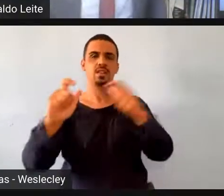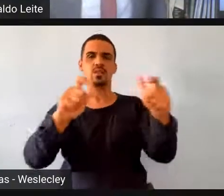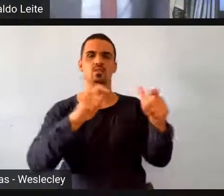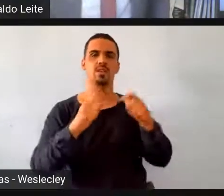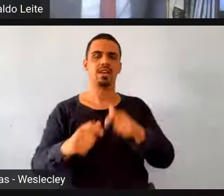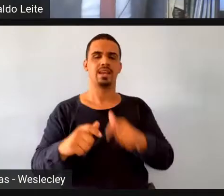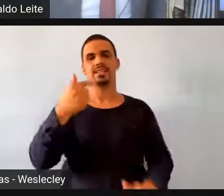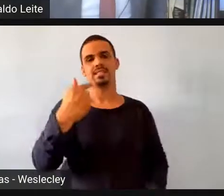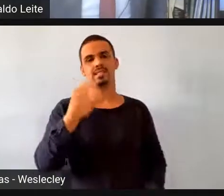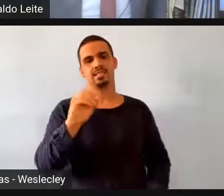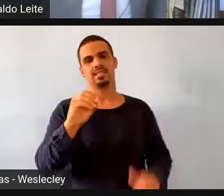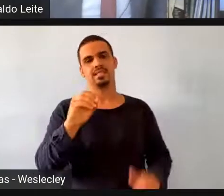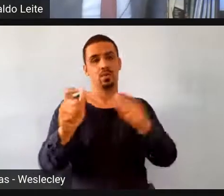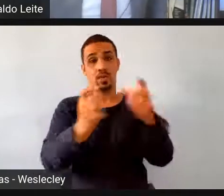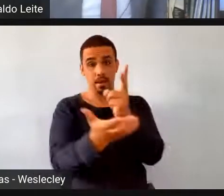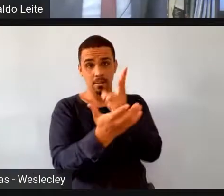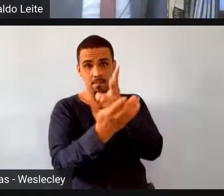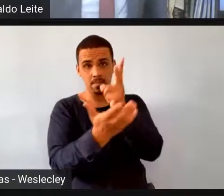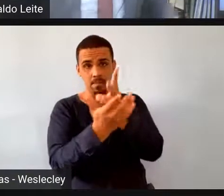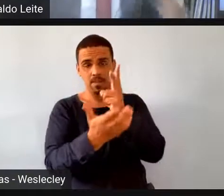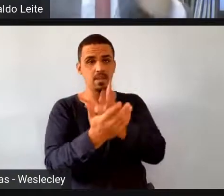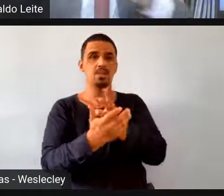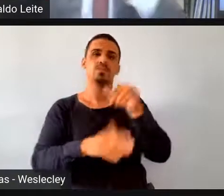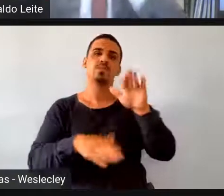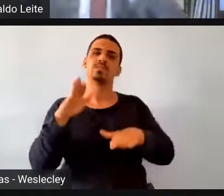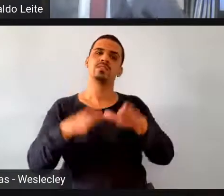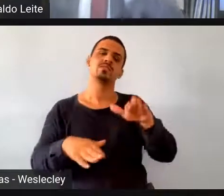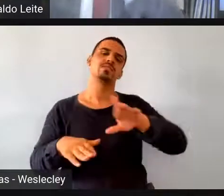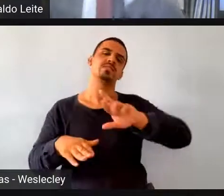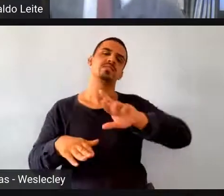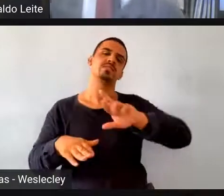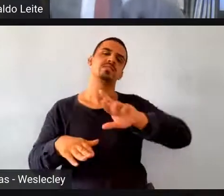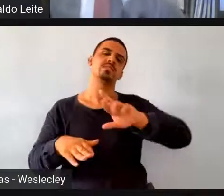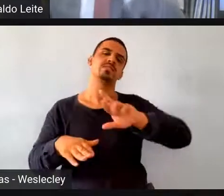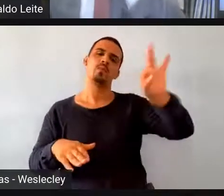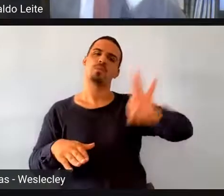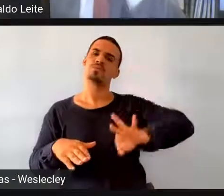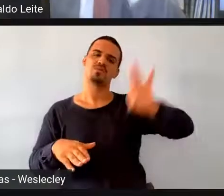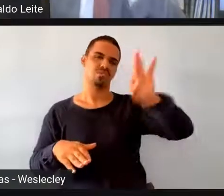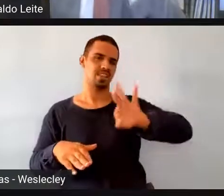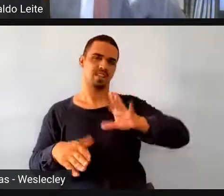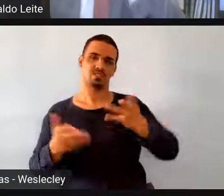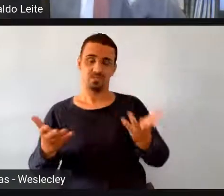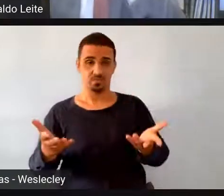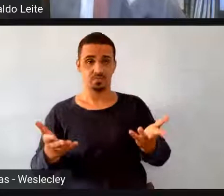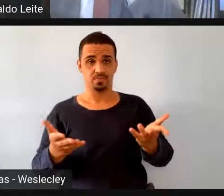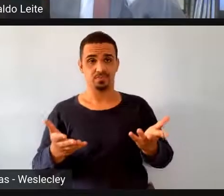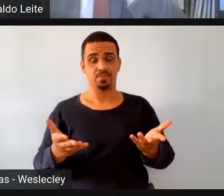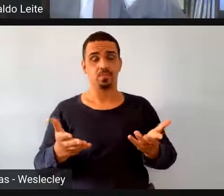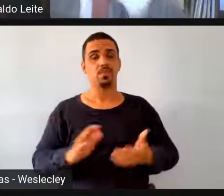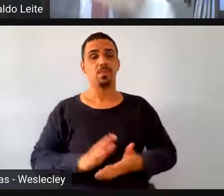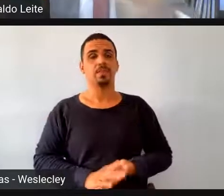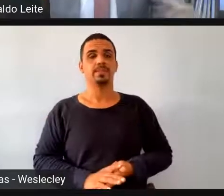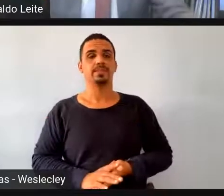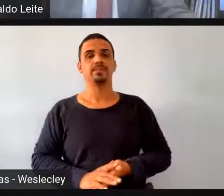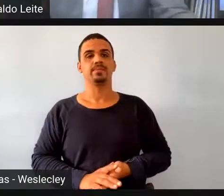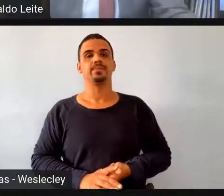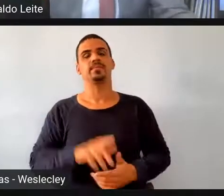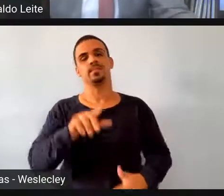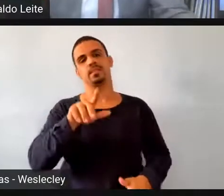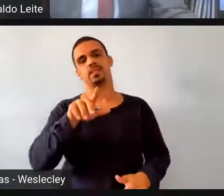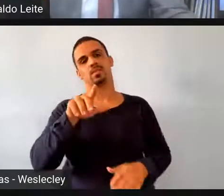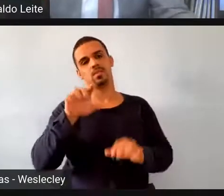distrito, não são compensados por ganho de proporcionalidade. Né? Então, coisas desse tipo. Então, lista